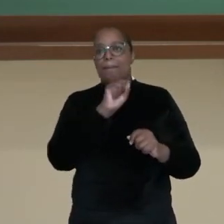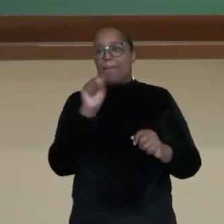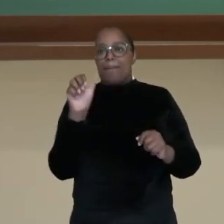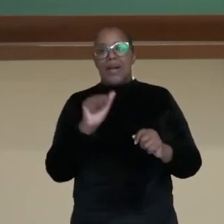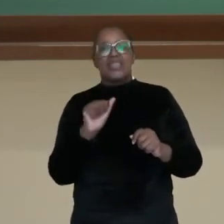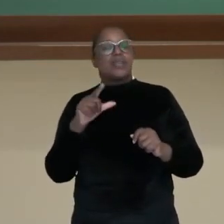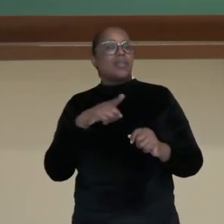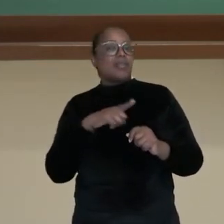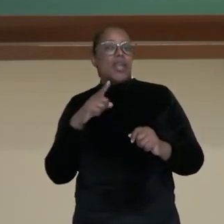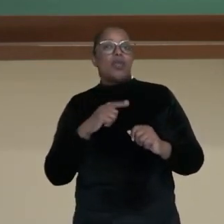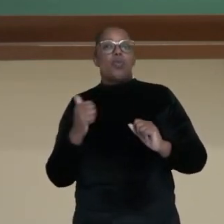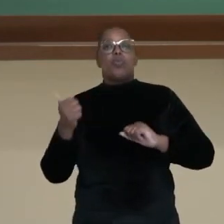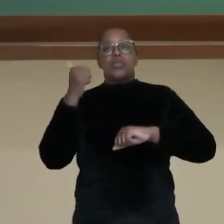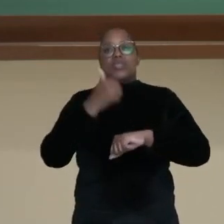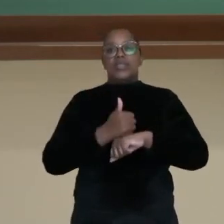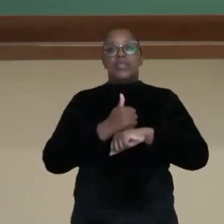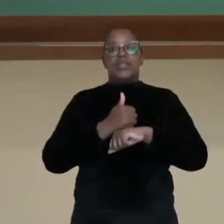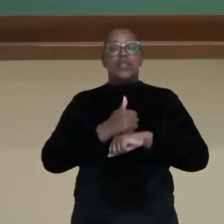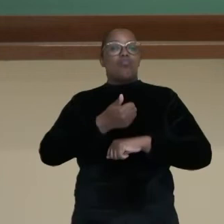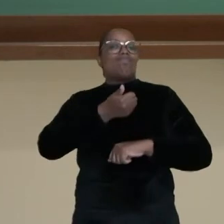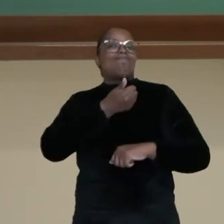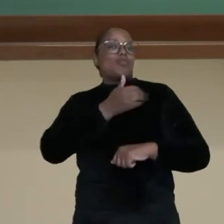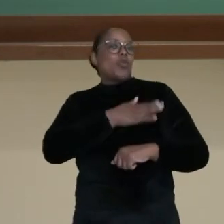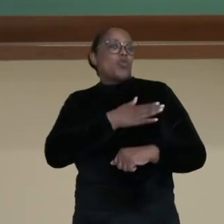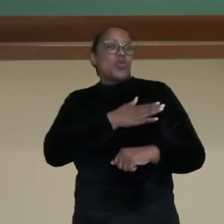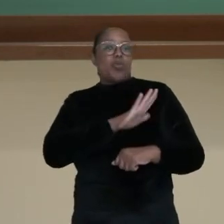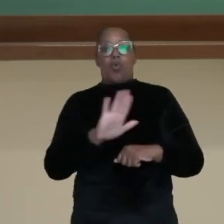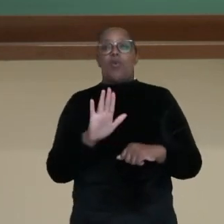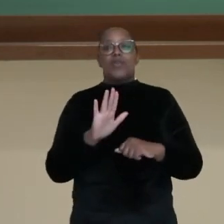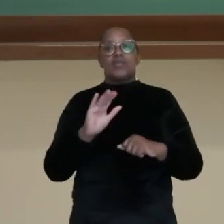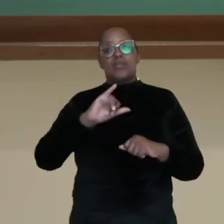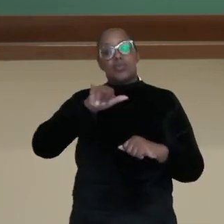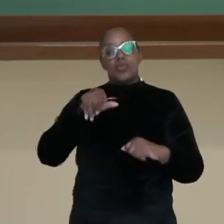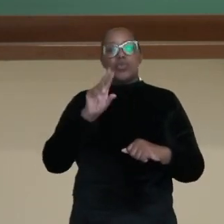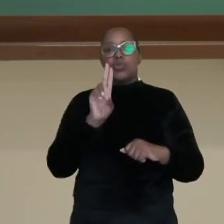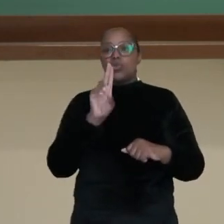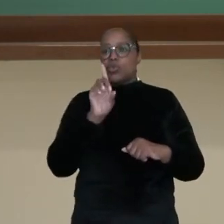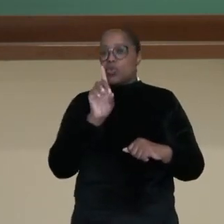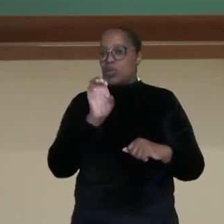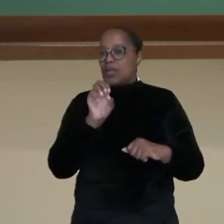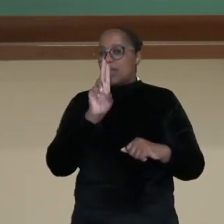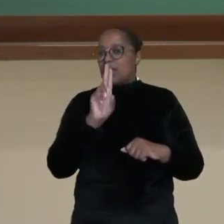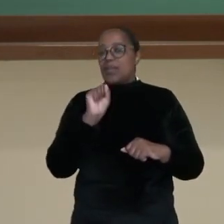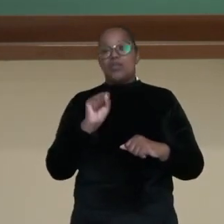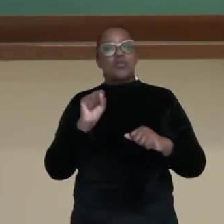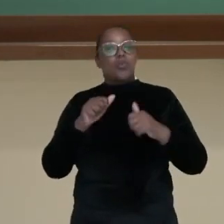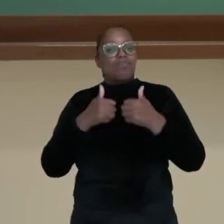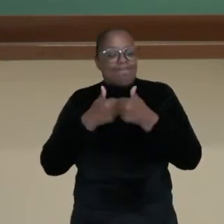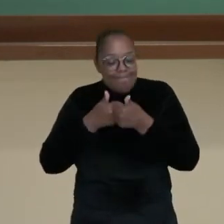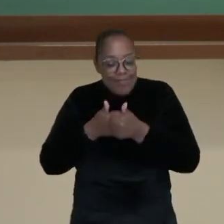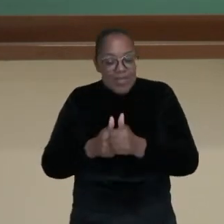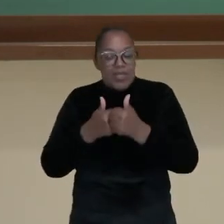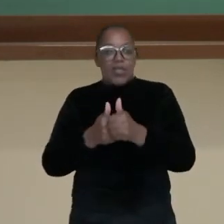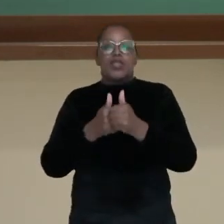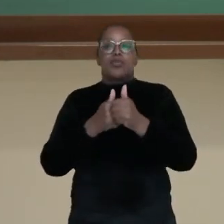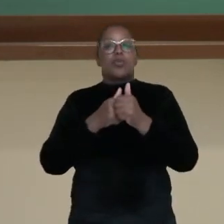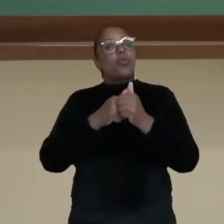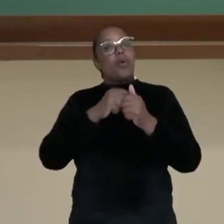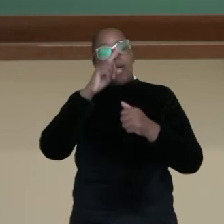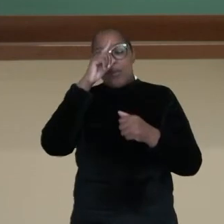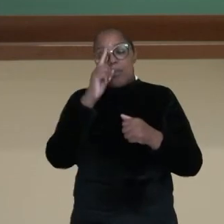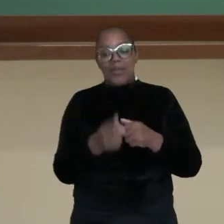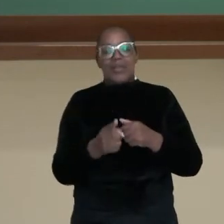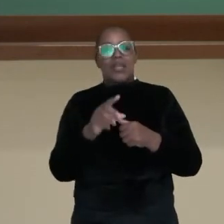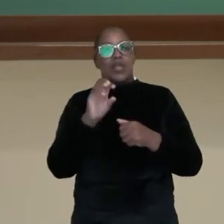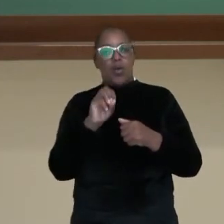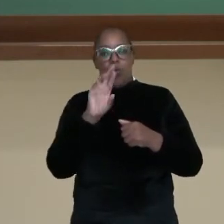a um líder, que odeia os judeus e eu faço isso apenas porque eu estou seguindo ordens. Então ela fala que pessoas